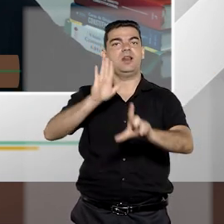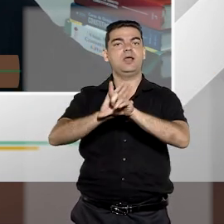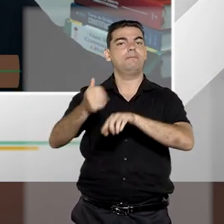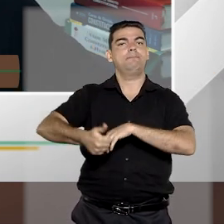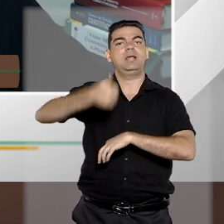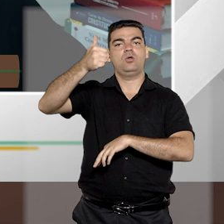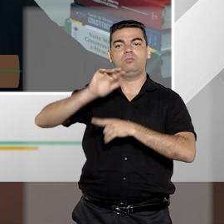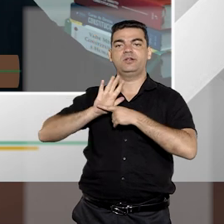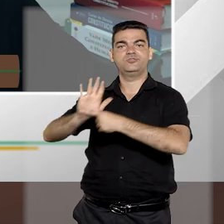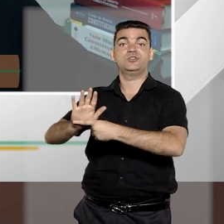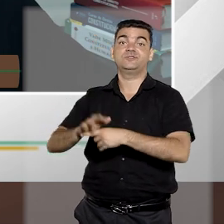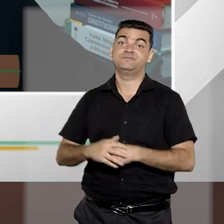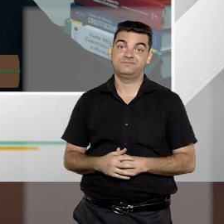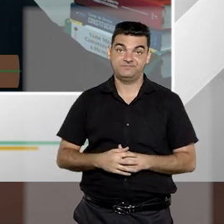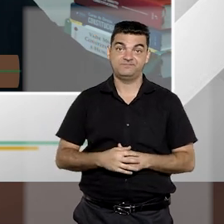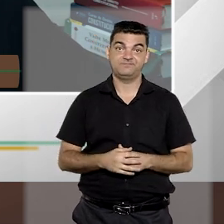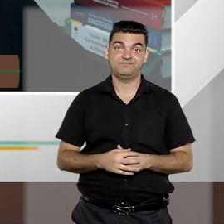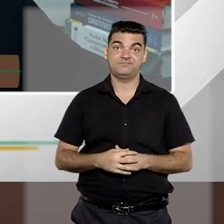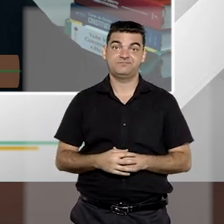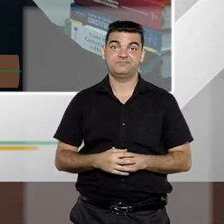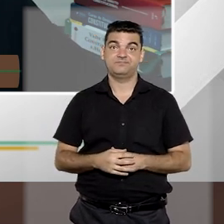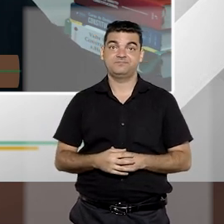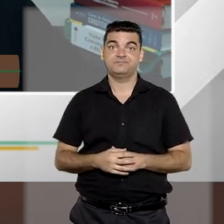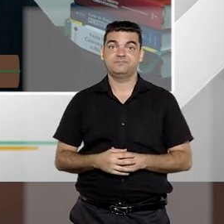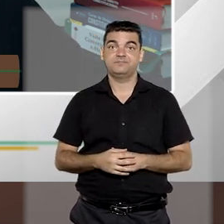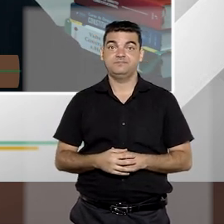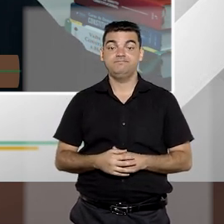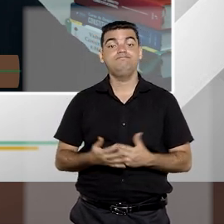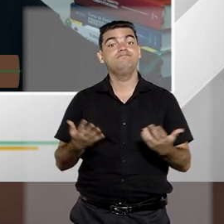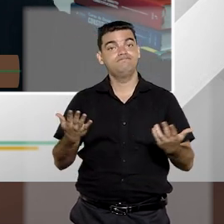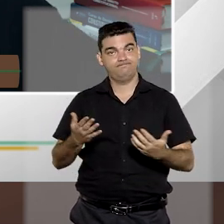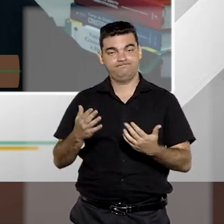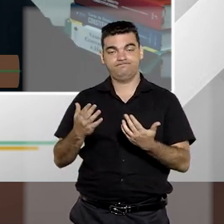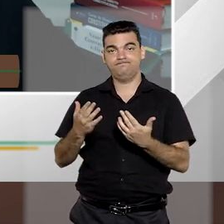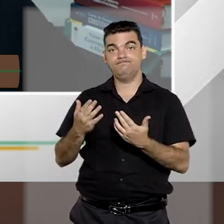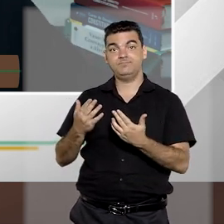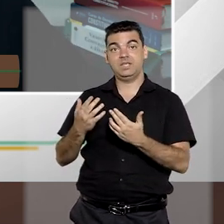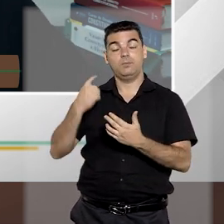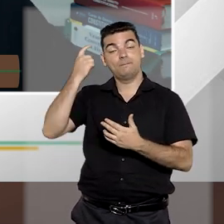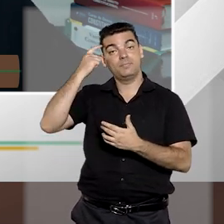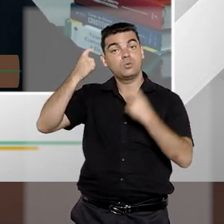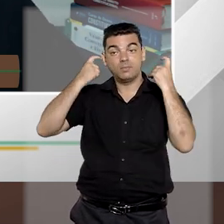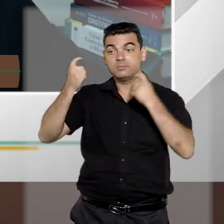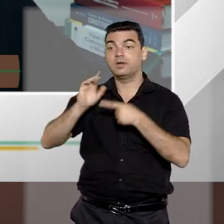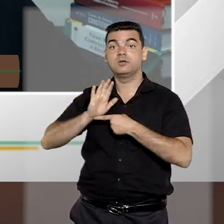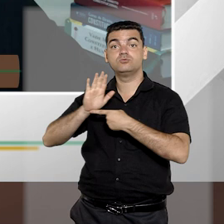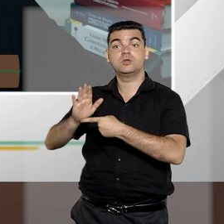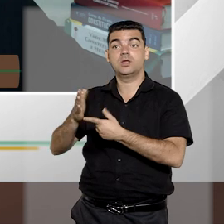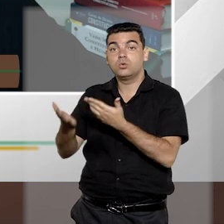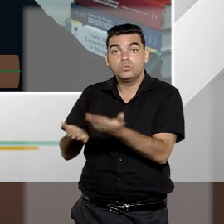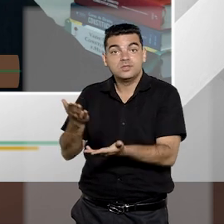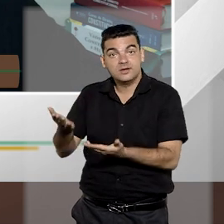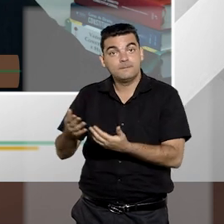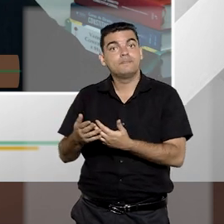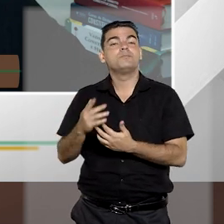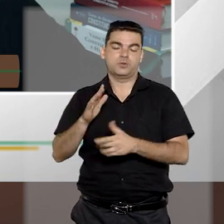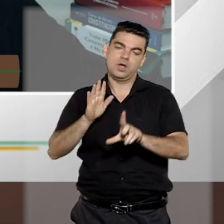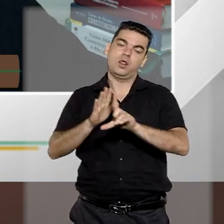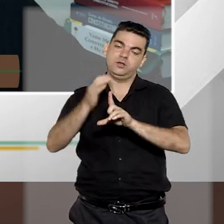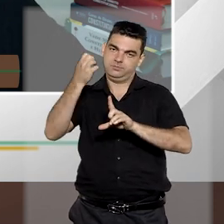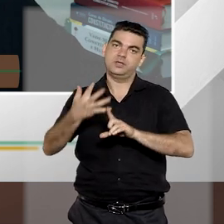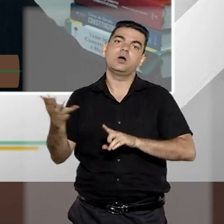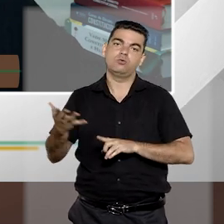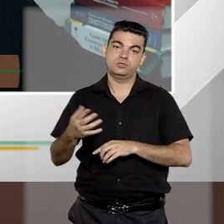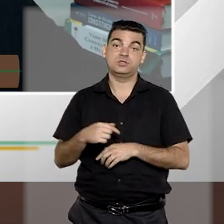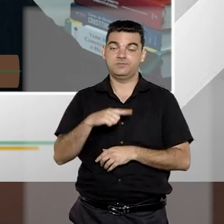mais benéfica em favor da pessoa com deficiência, né? É o indúbio pró pessoa com deficiência, é o que a gente defende. Então, sim,